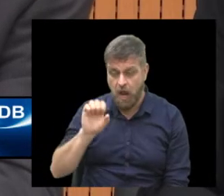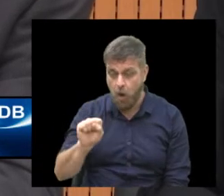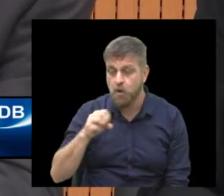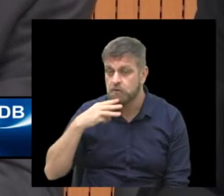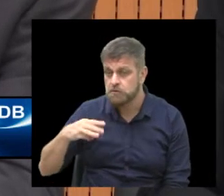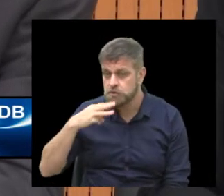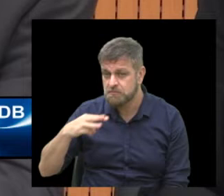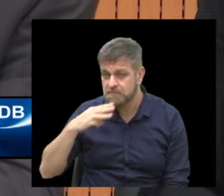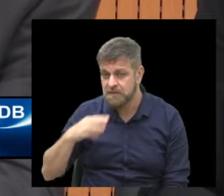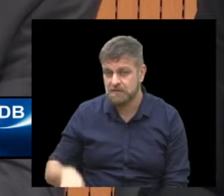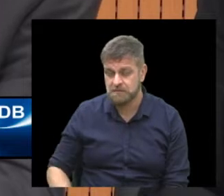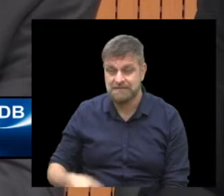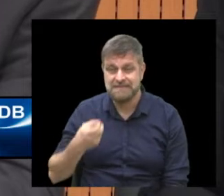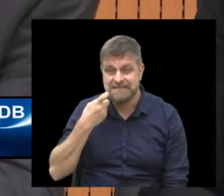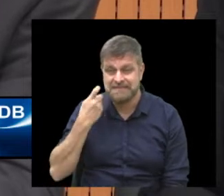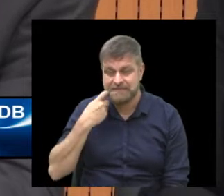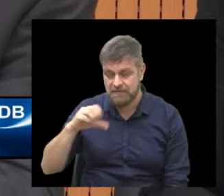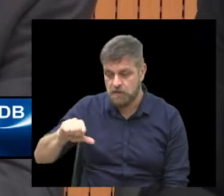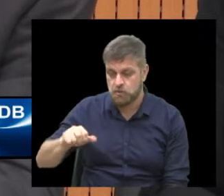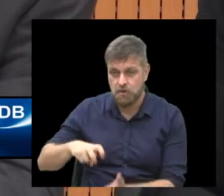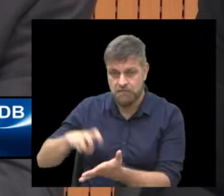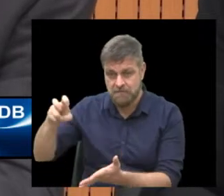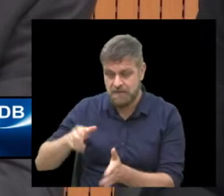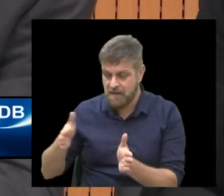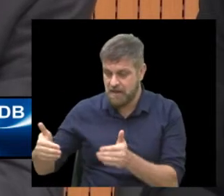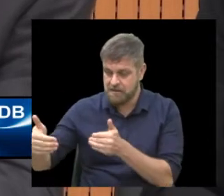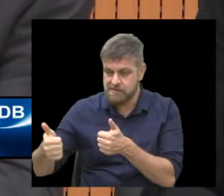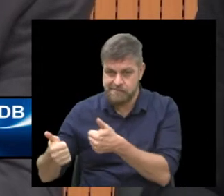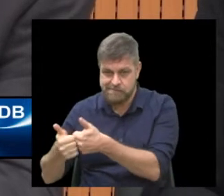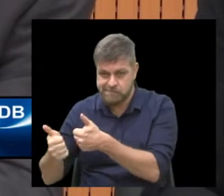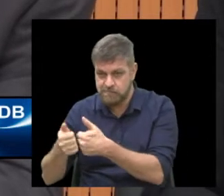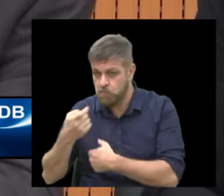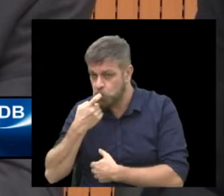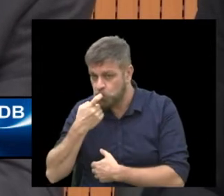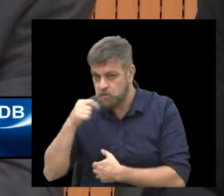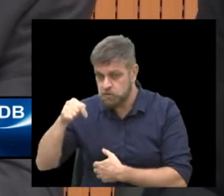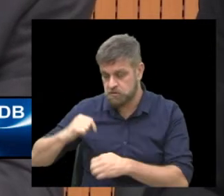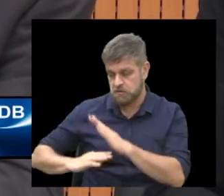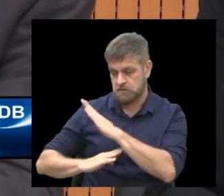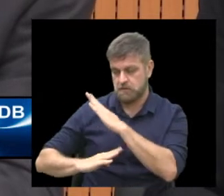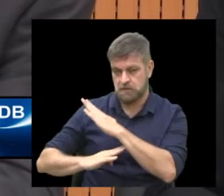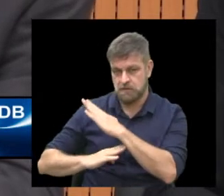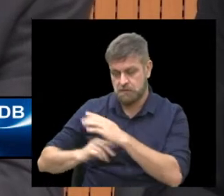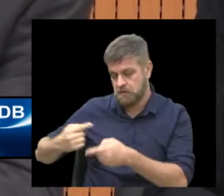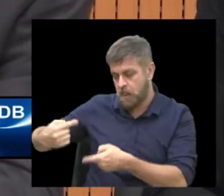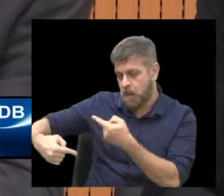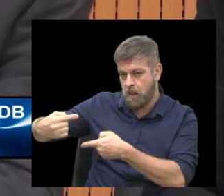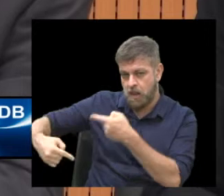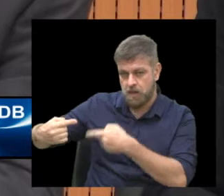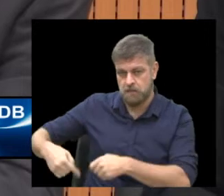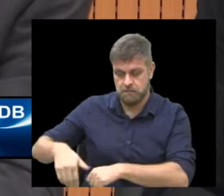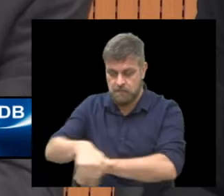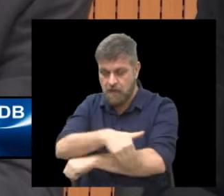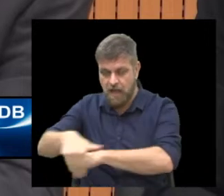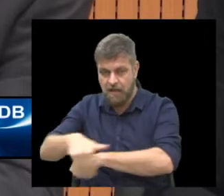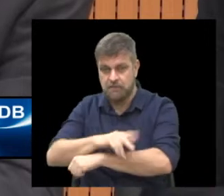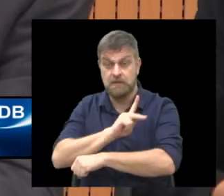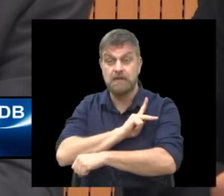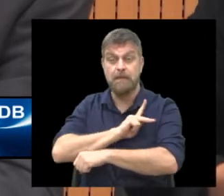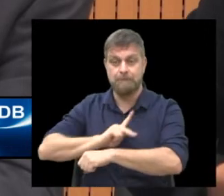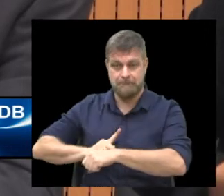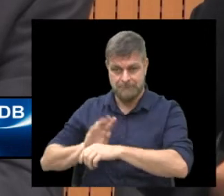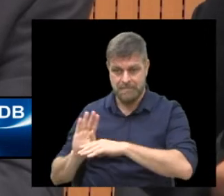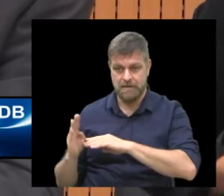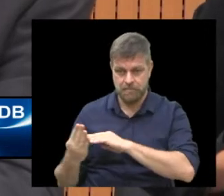março de 2019, sexta-feira, 9h30, na Sala Silvia Pascoal, plenarinho desse Poder Legislativo, localizado na Avenida Engenheiro Roberto